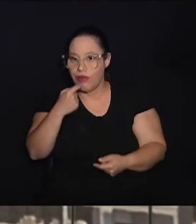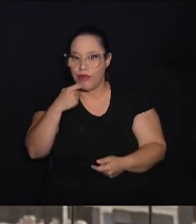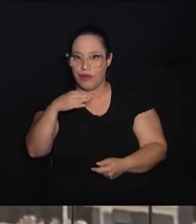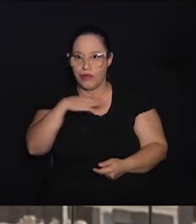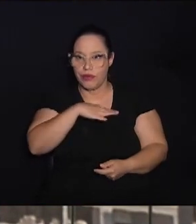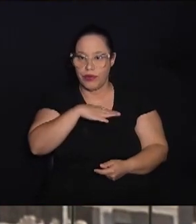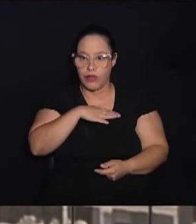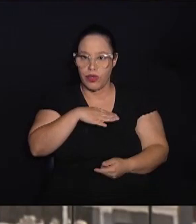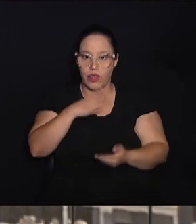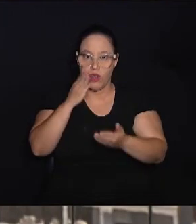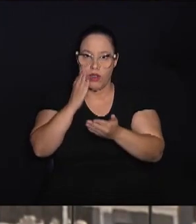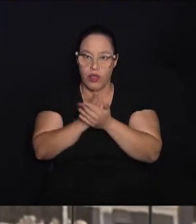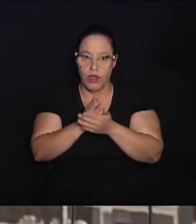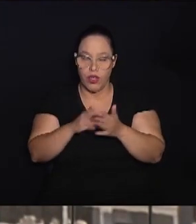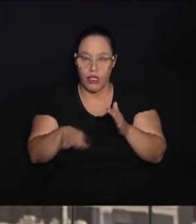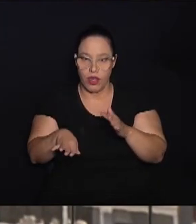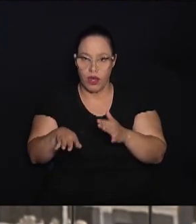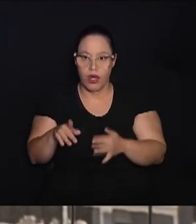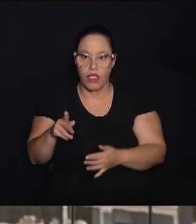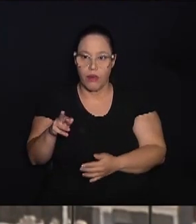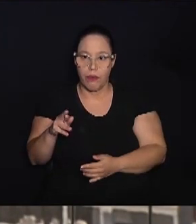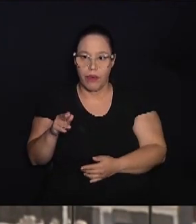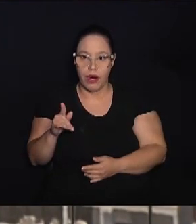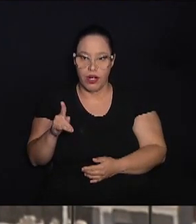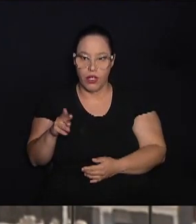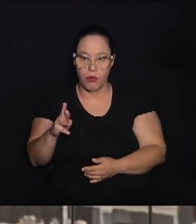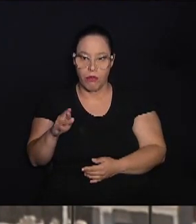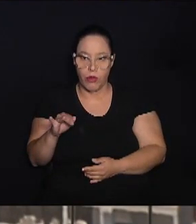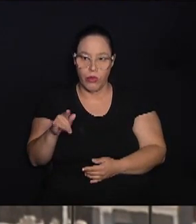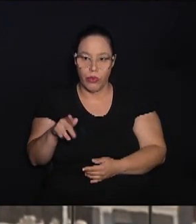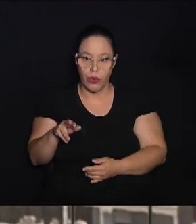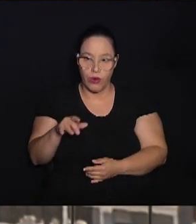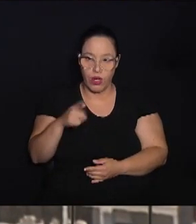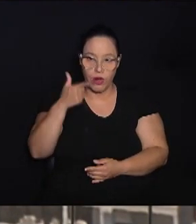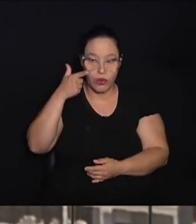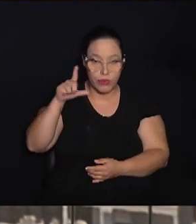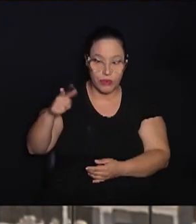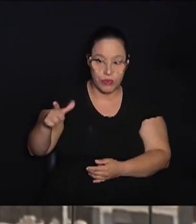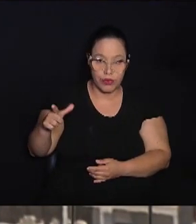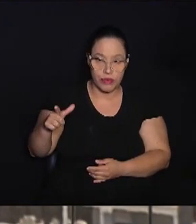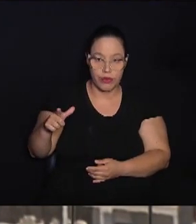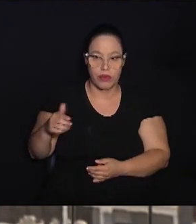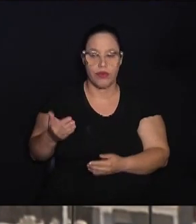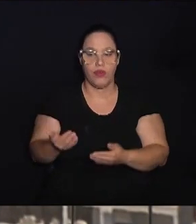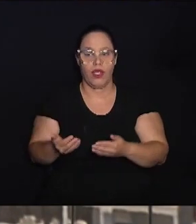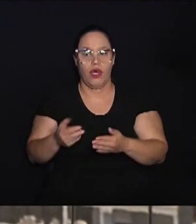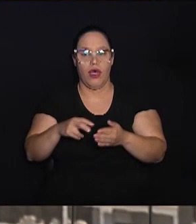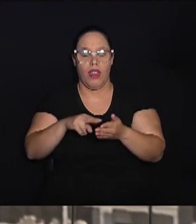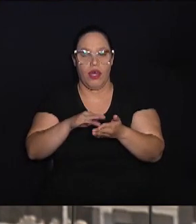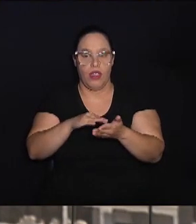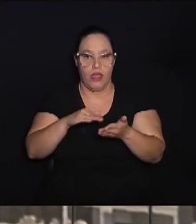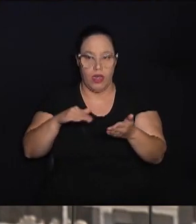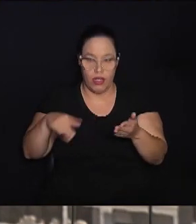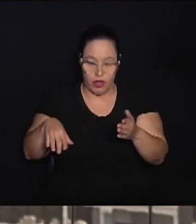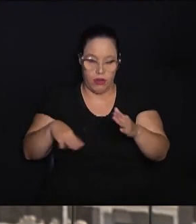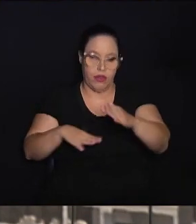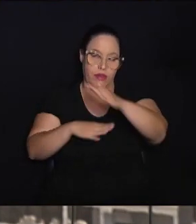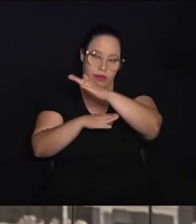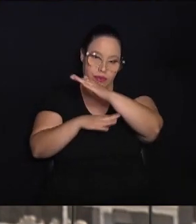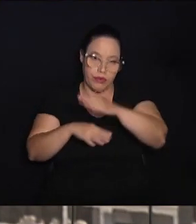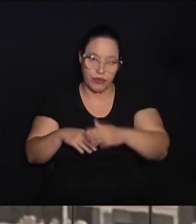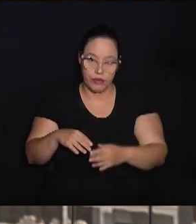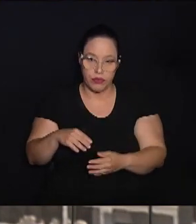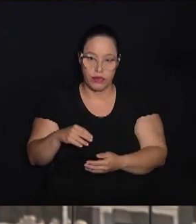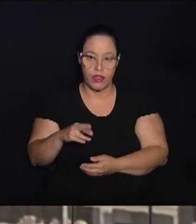ser no parque Portugal não podia ser em outro lugar tem que ser no taral né a saída será em frente à entrada do plenário na Rua Engenheiro